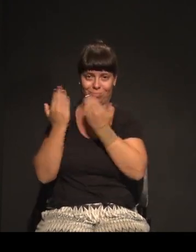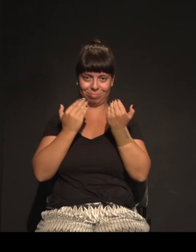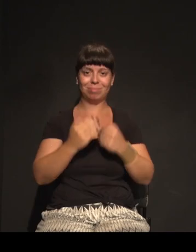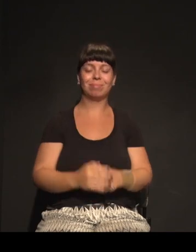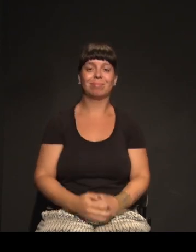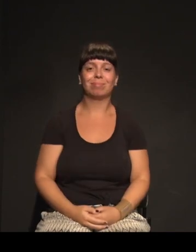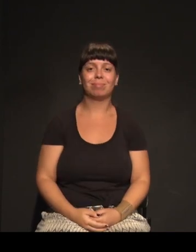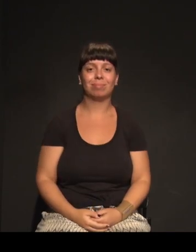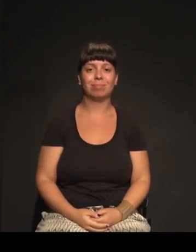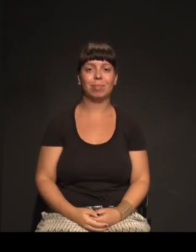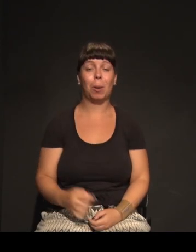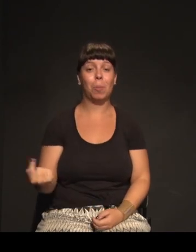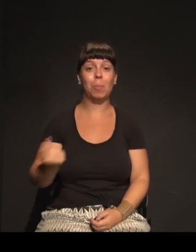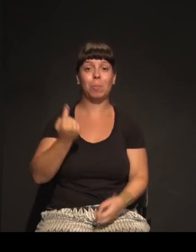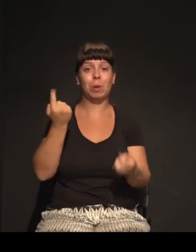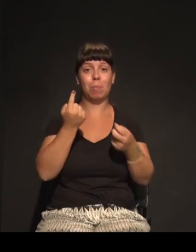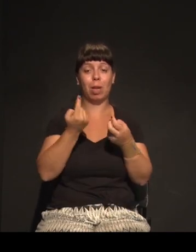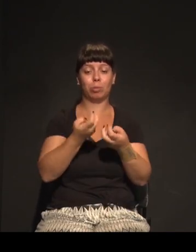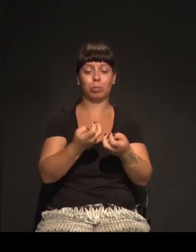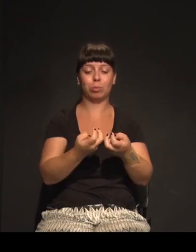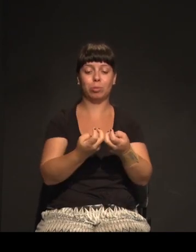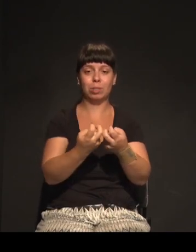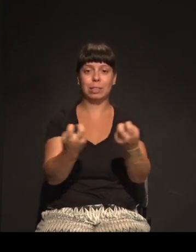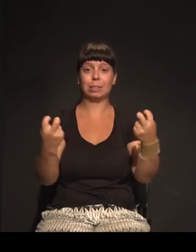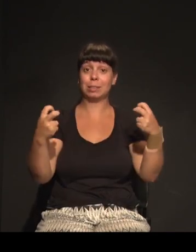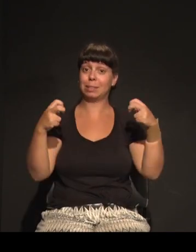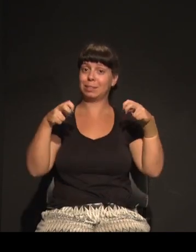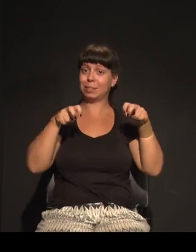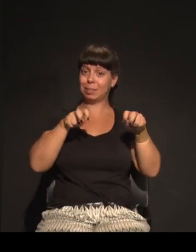primeiro círculo é